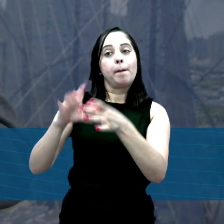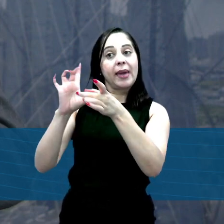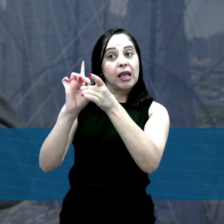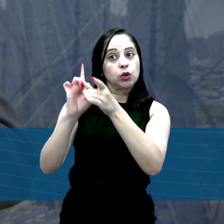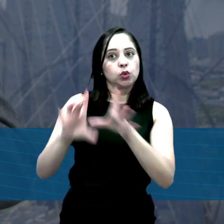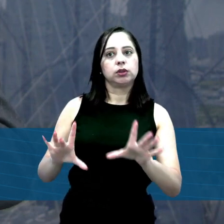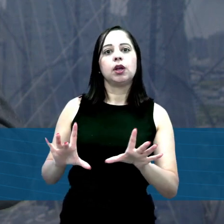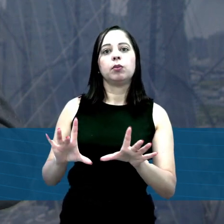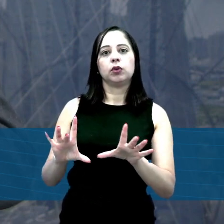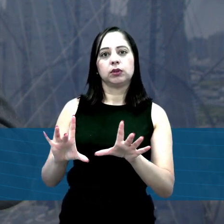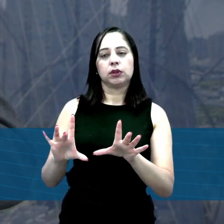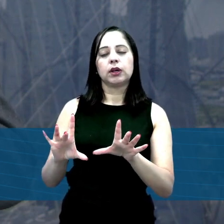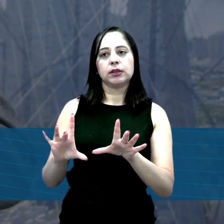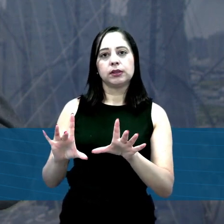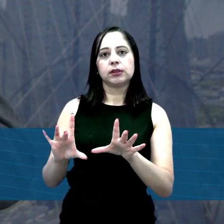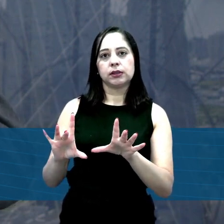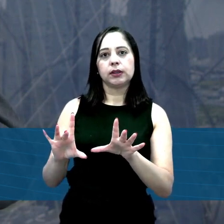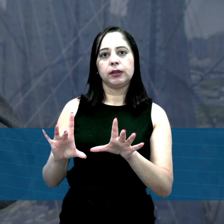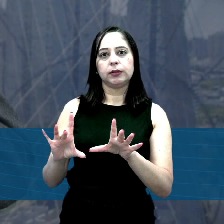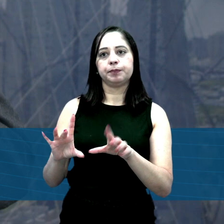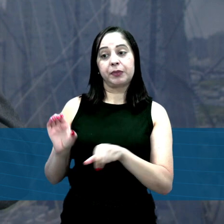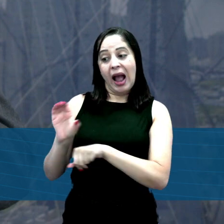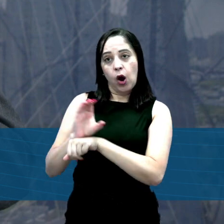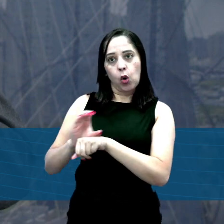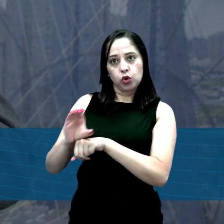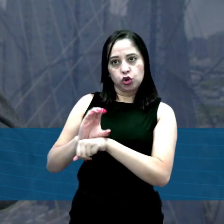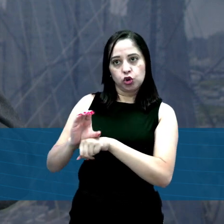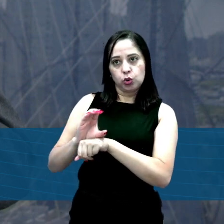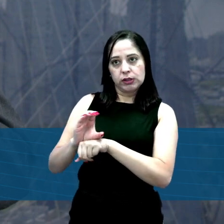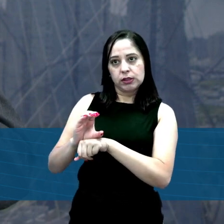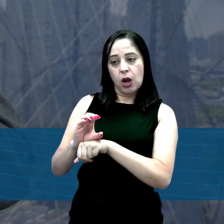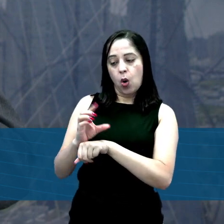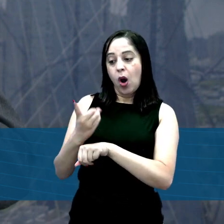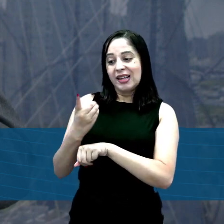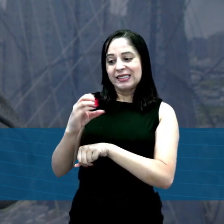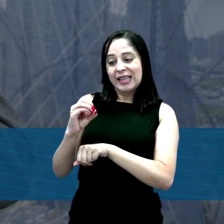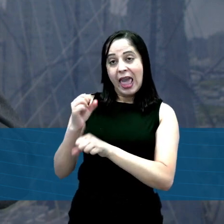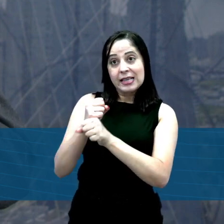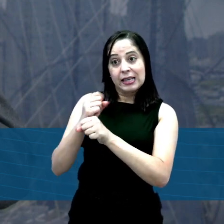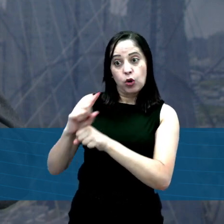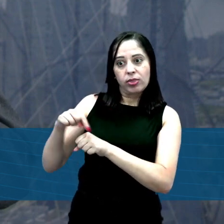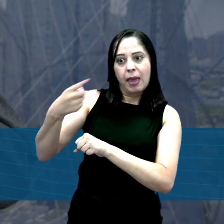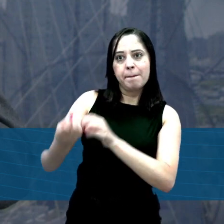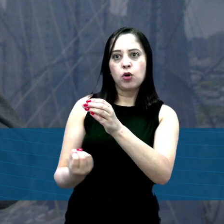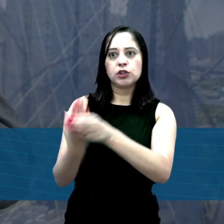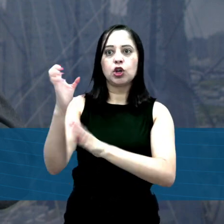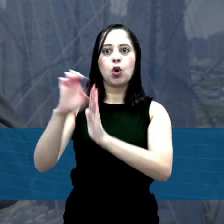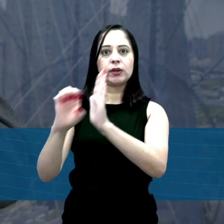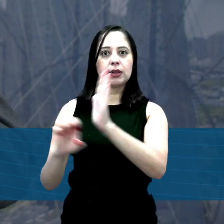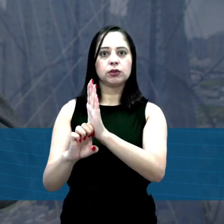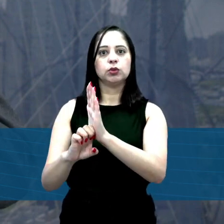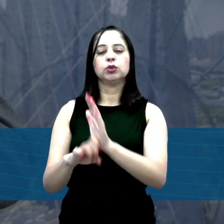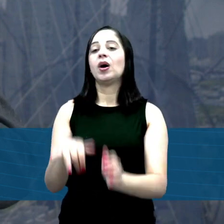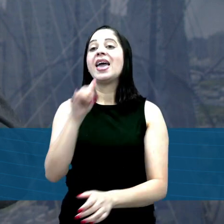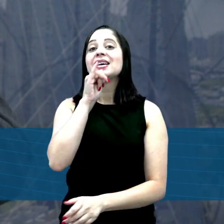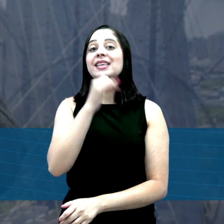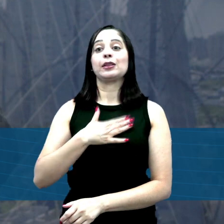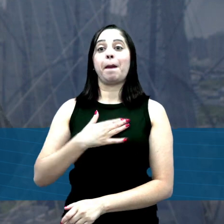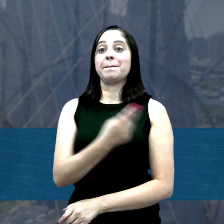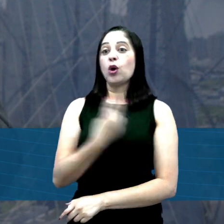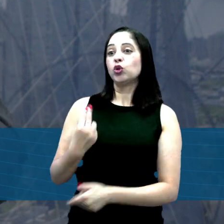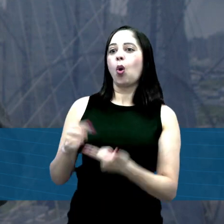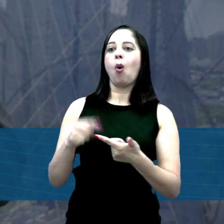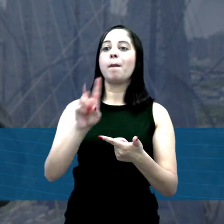democracia, menos de 10 anos depois da promulgação da Constituição. E o Brasil tem esse histórico, né? Se você pegar o seu sobrenome, o meu, o